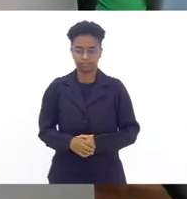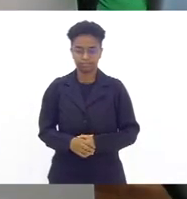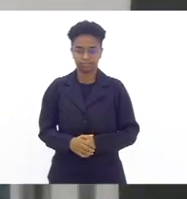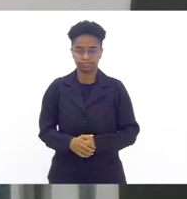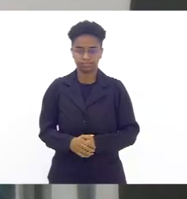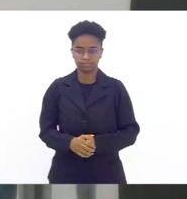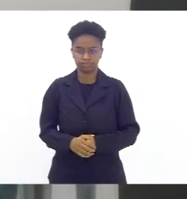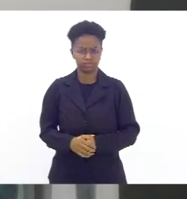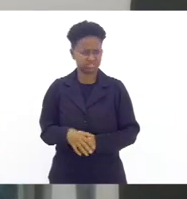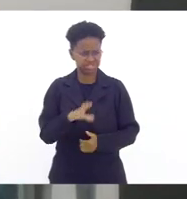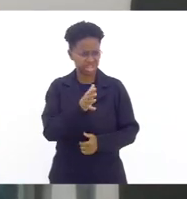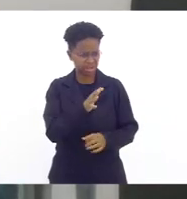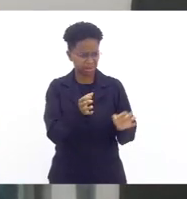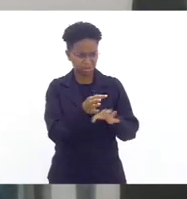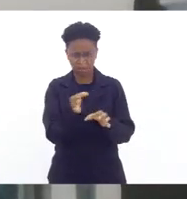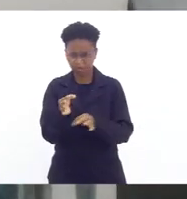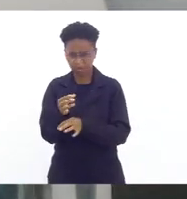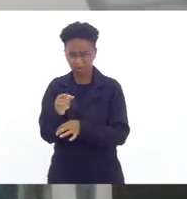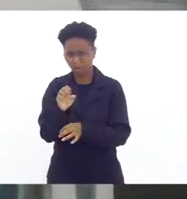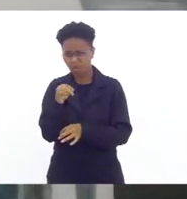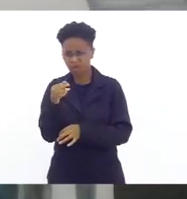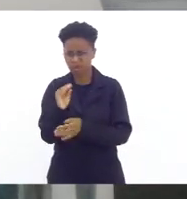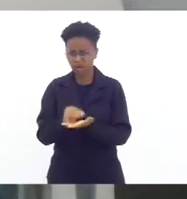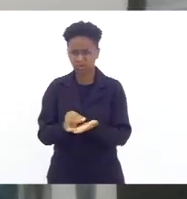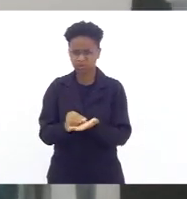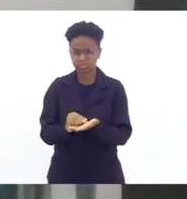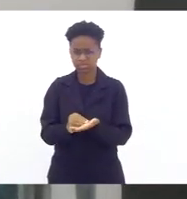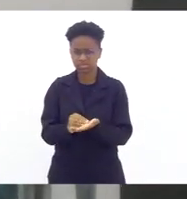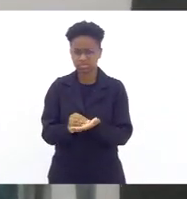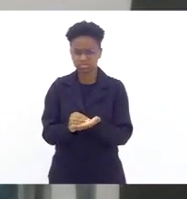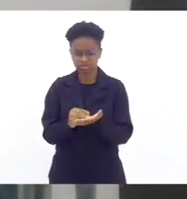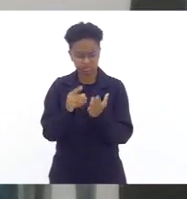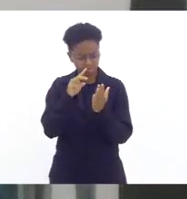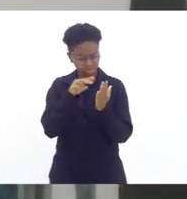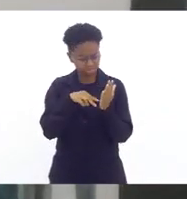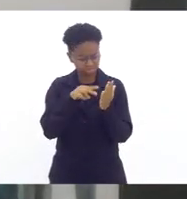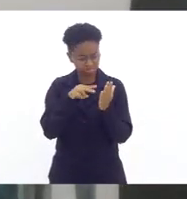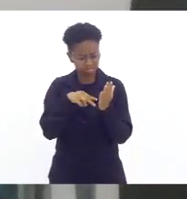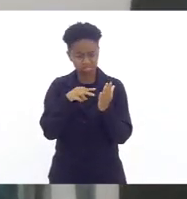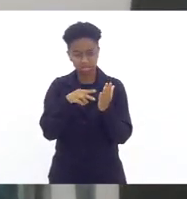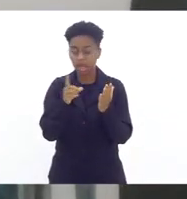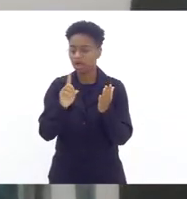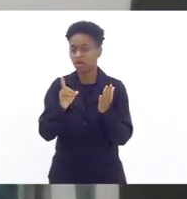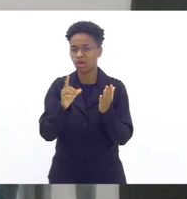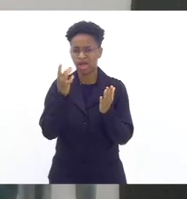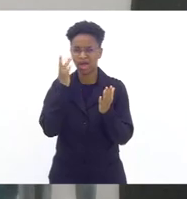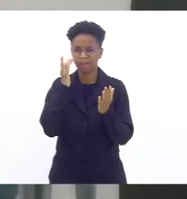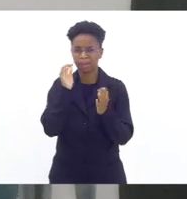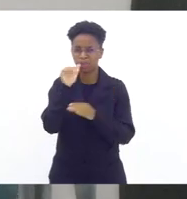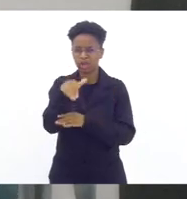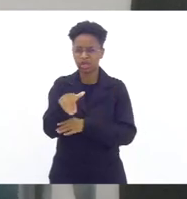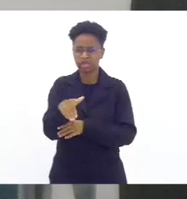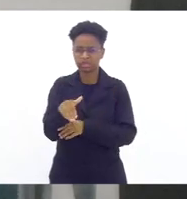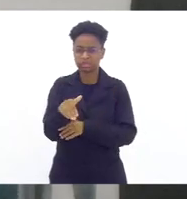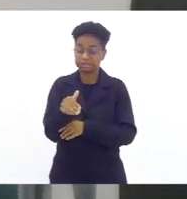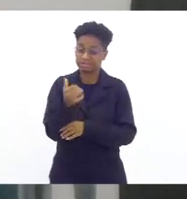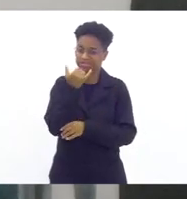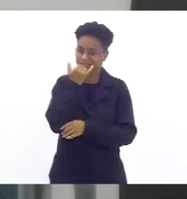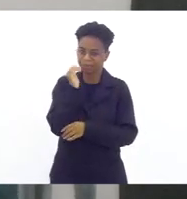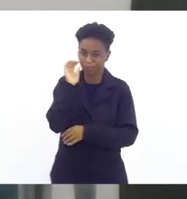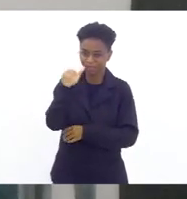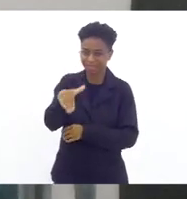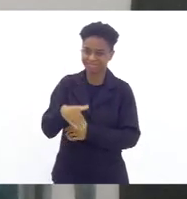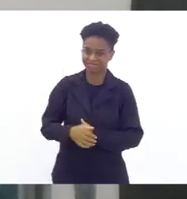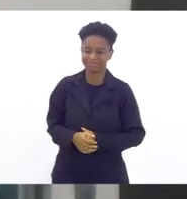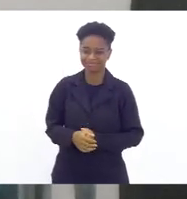Já chamei todo mundo eu pulei alguém Ah não eu acho que eu ah não eu pulei aqui